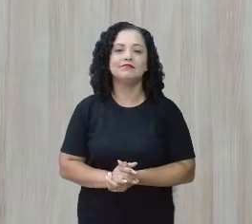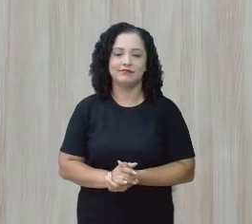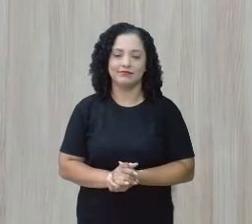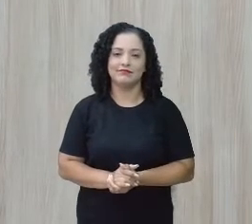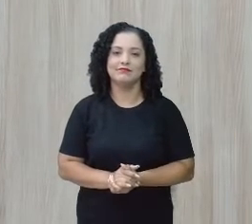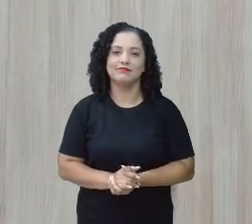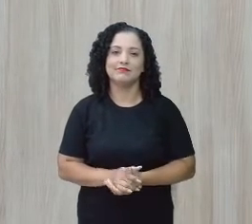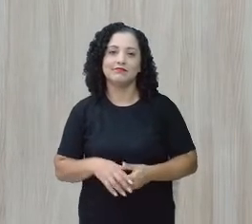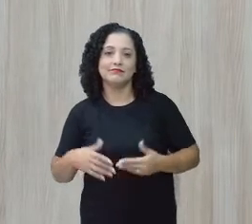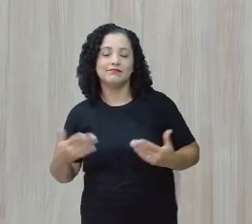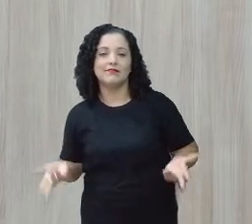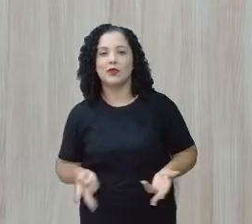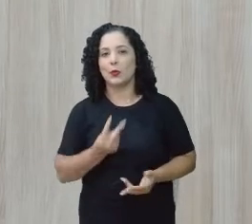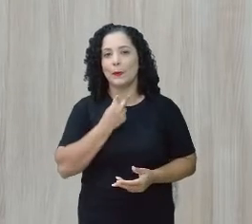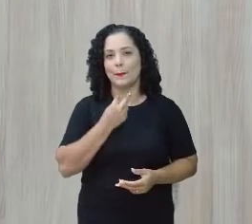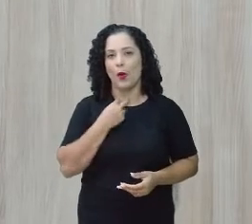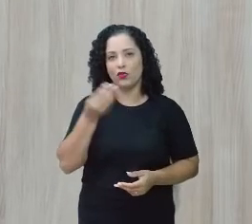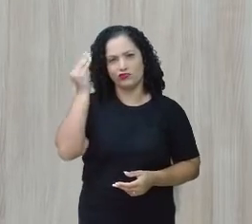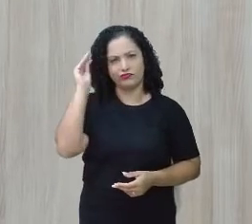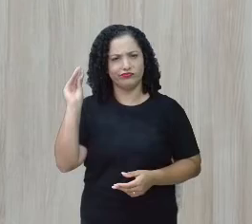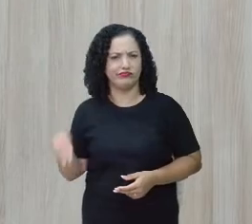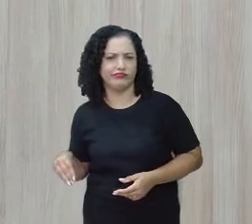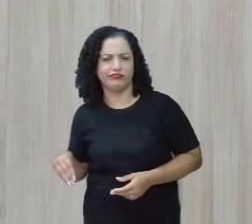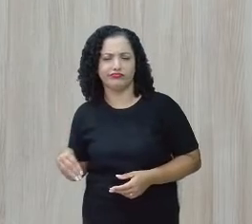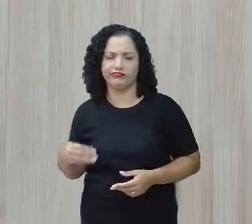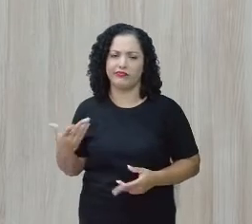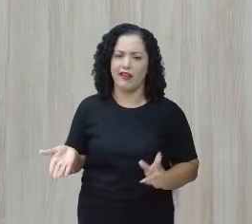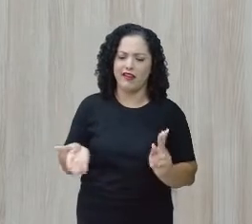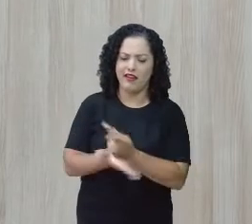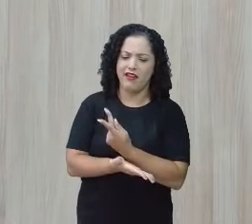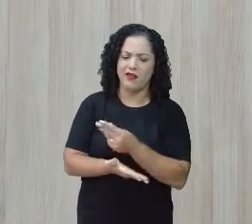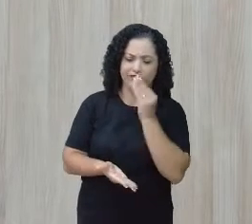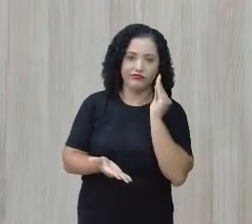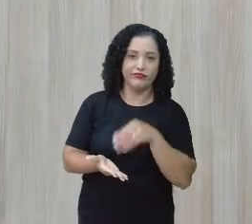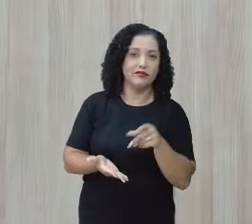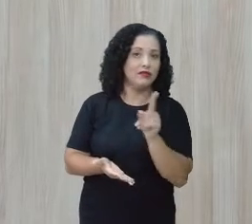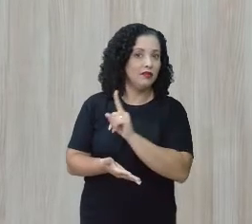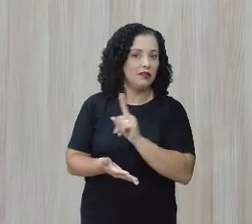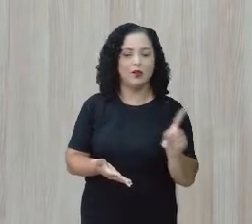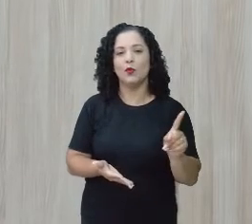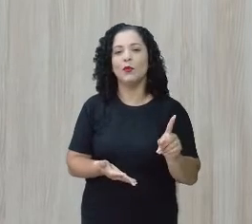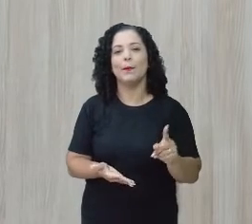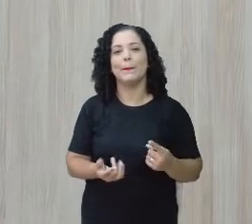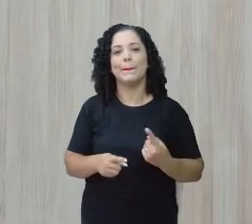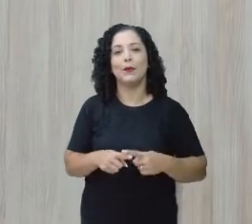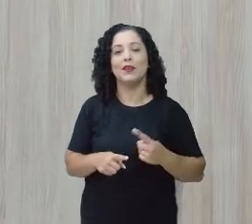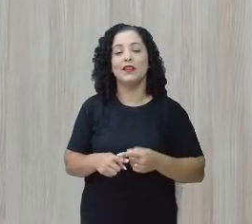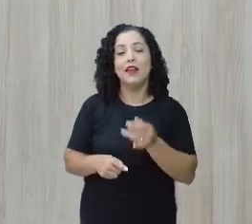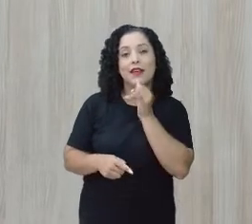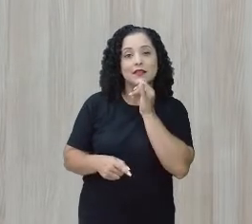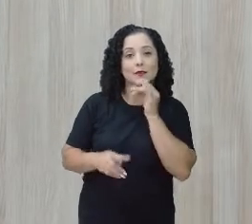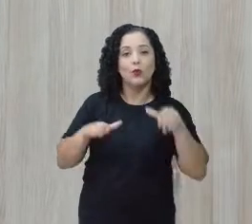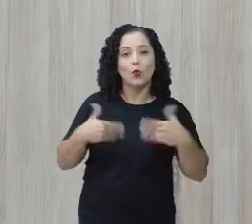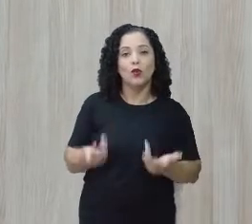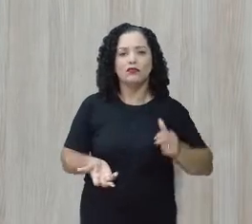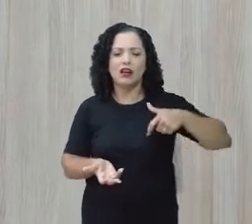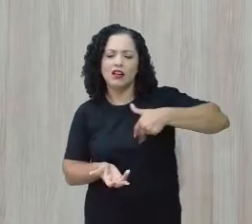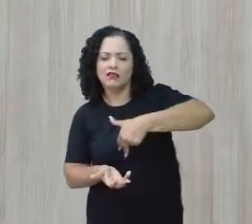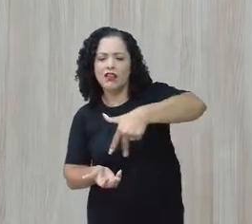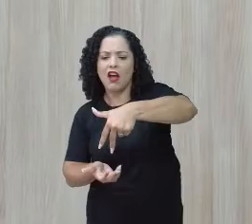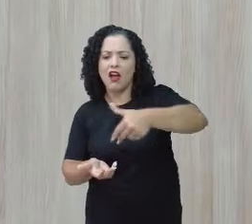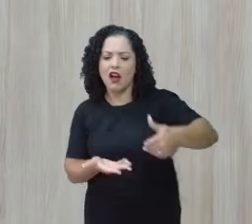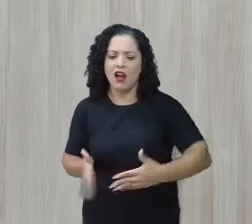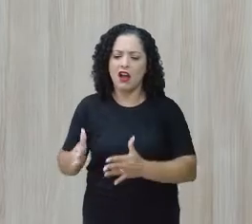né? Então, a gente não vai desprezar de maneira nenhuma a questão aí do erro. Lembra aí no caminho, quando a gente faz um caminho errado, a gente descobre